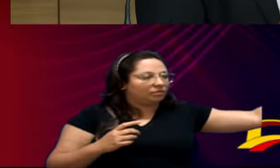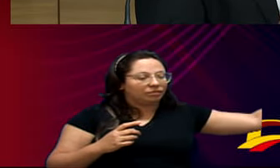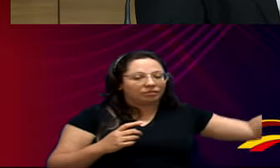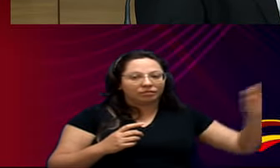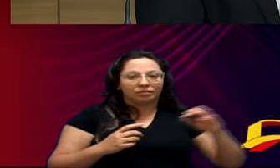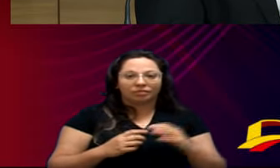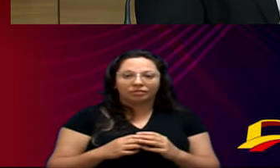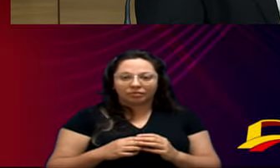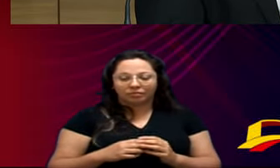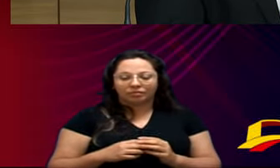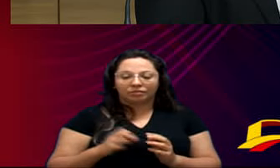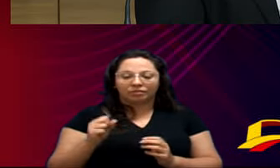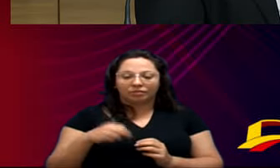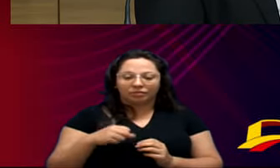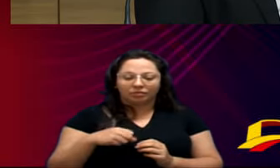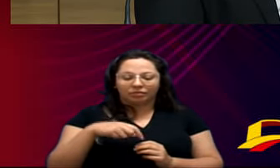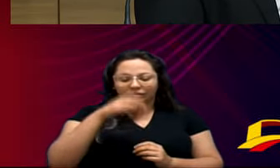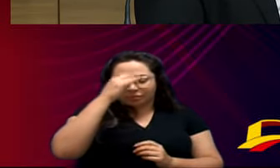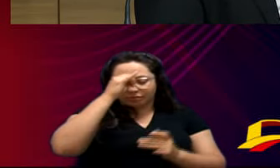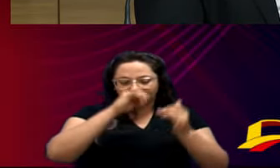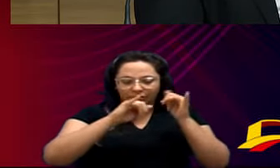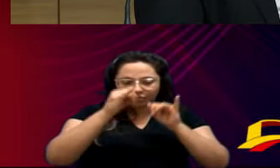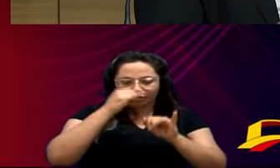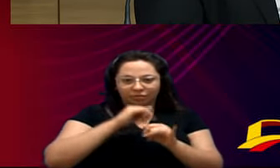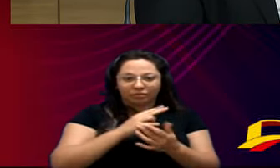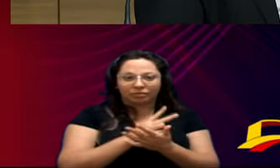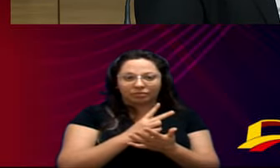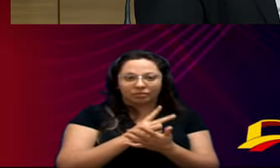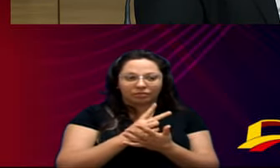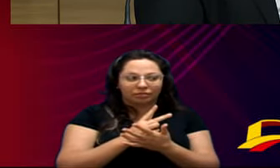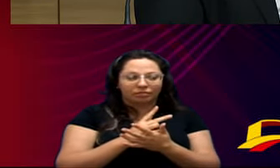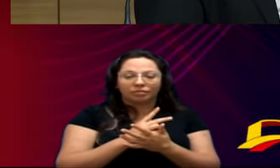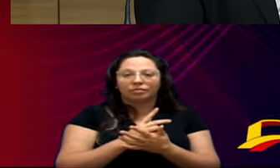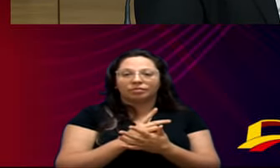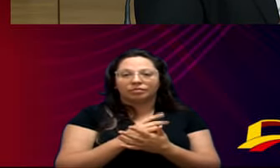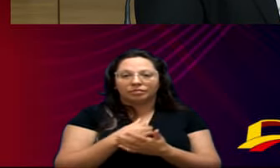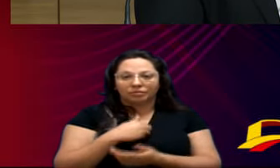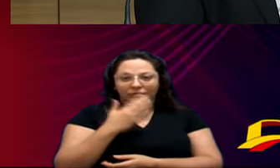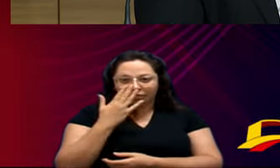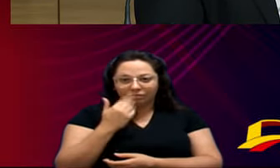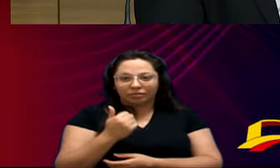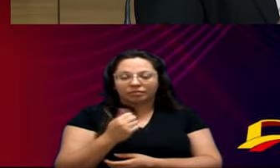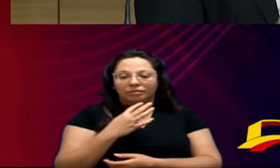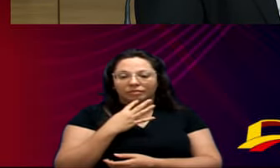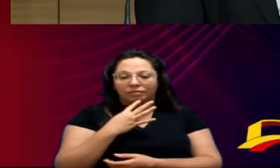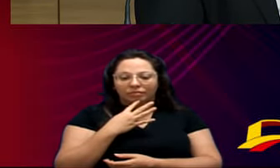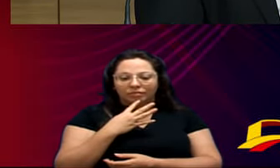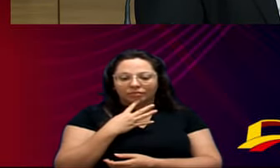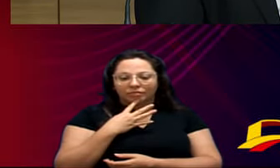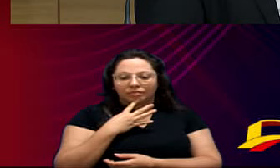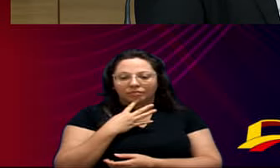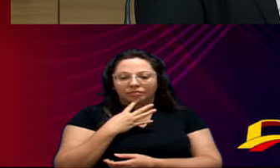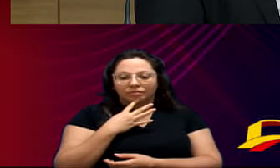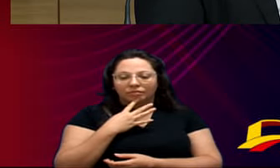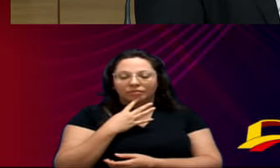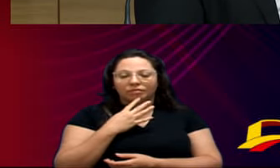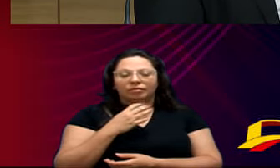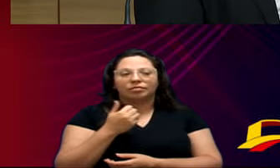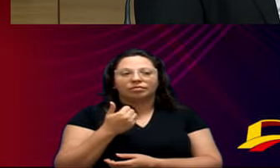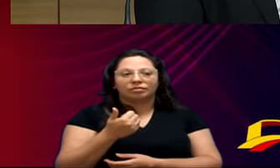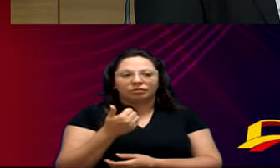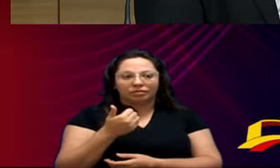Isso se chama óo prevenção mas toda vez não descarta essa possibilidade repito o que eu digo isso se chama prevenção secretário tudo bem